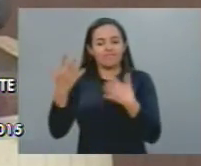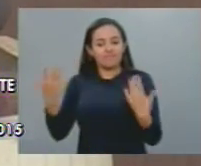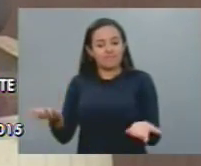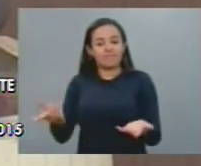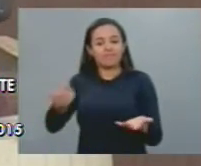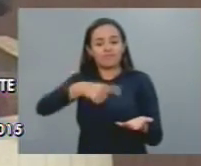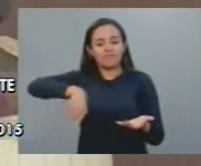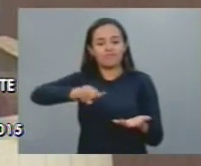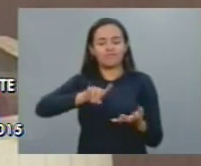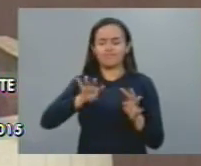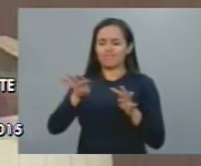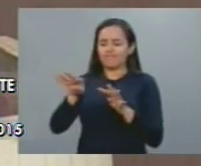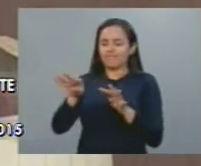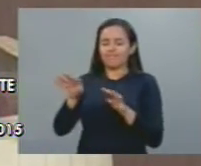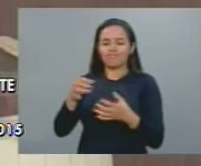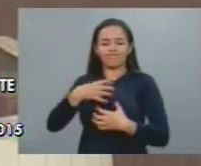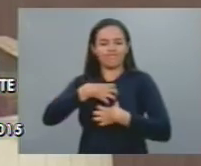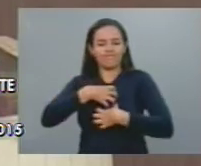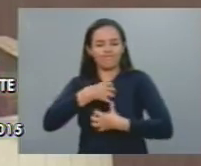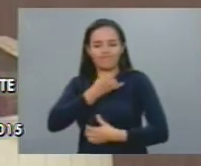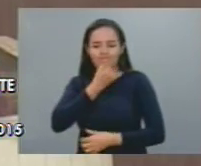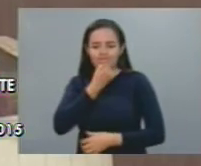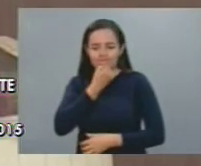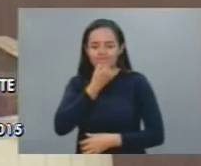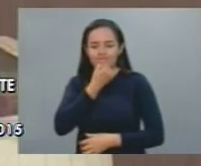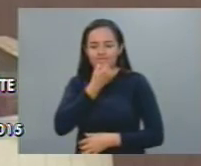Vossa Excelência. Ok.